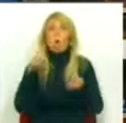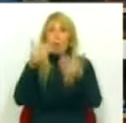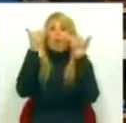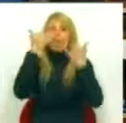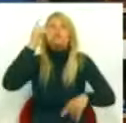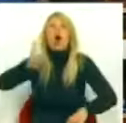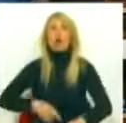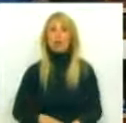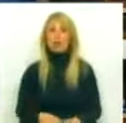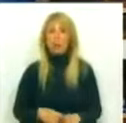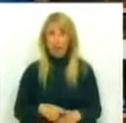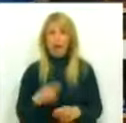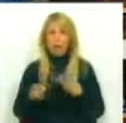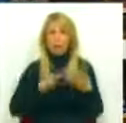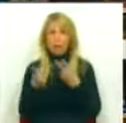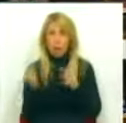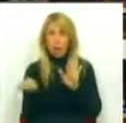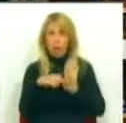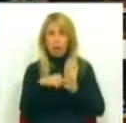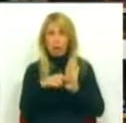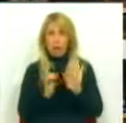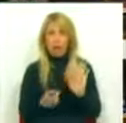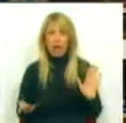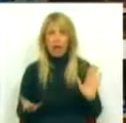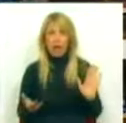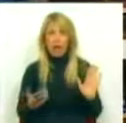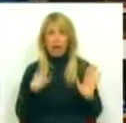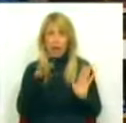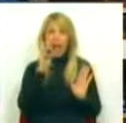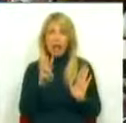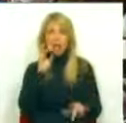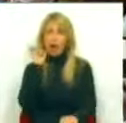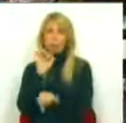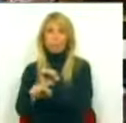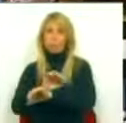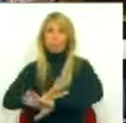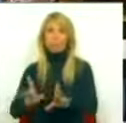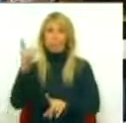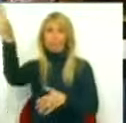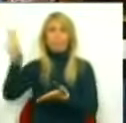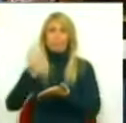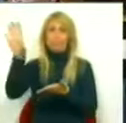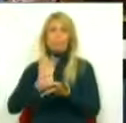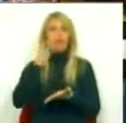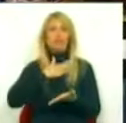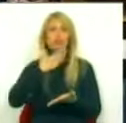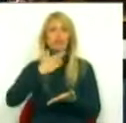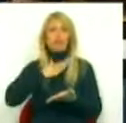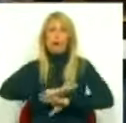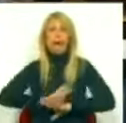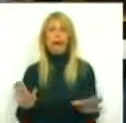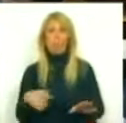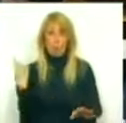Era termos uma avaliação negativa e, com isso, vermos bloqueadas as tranches subsequentes dos empréstimos de que estamos